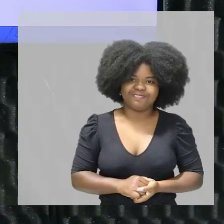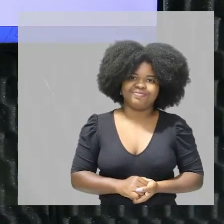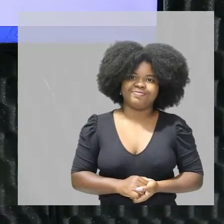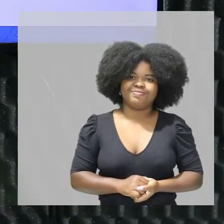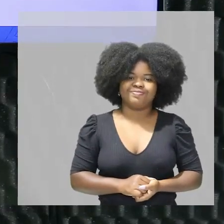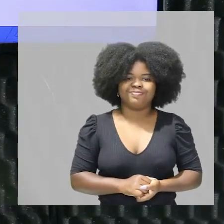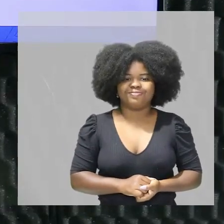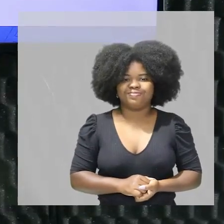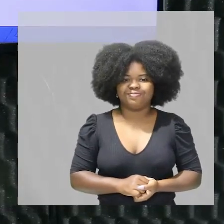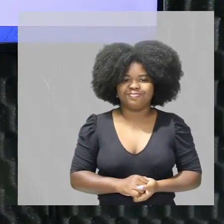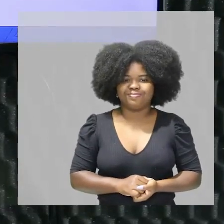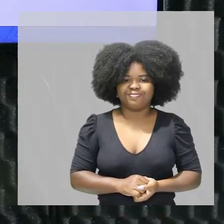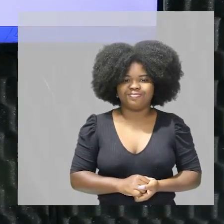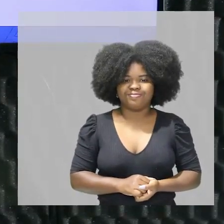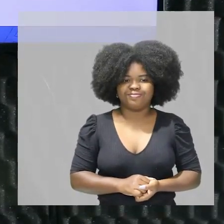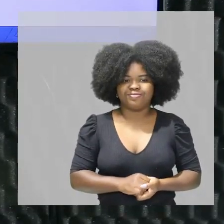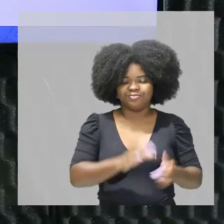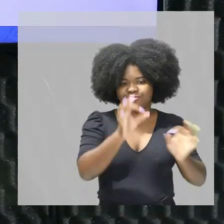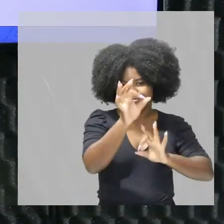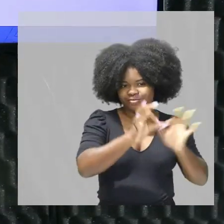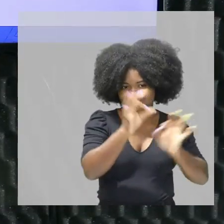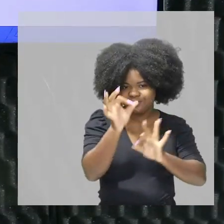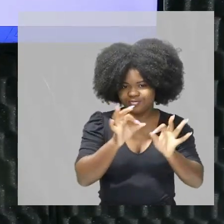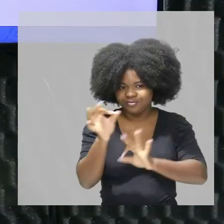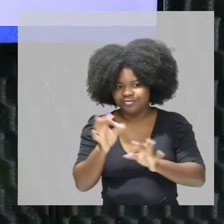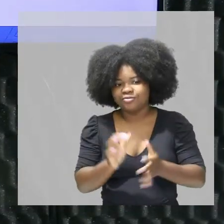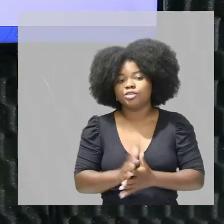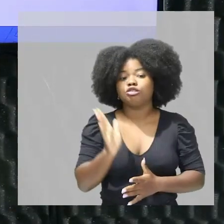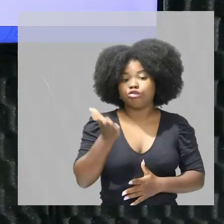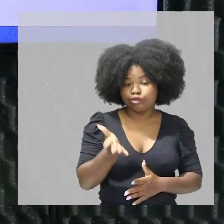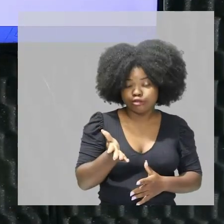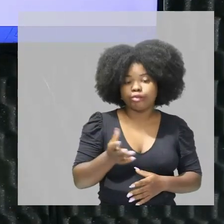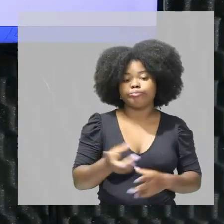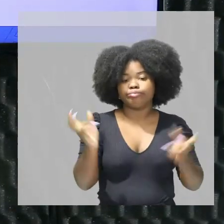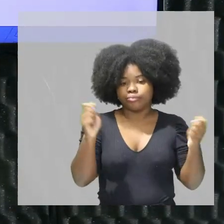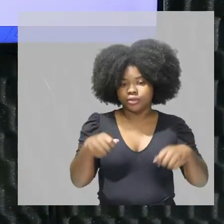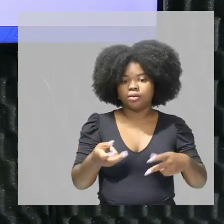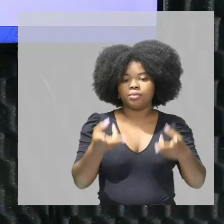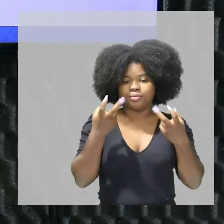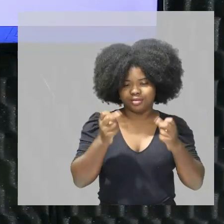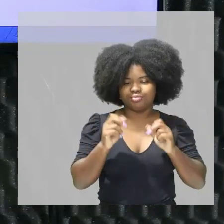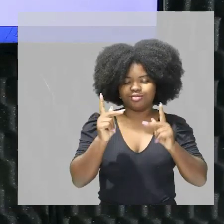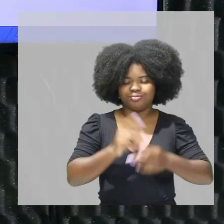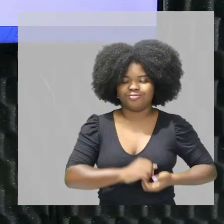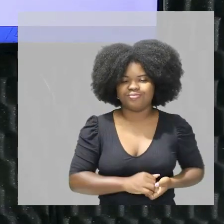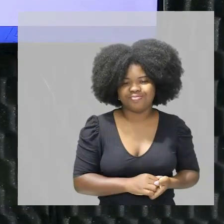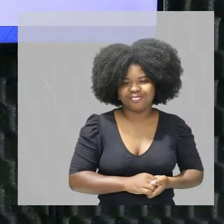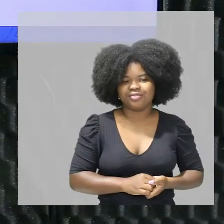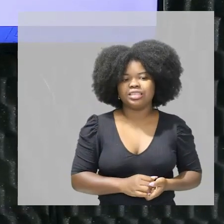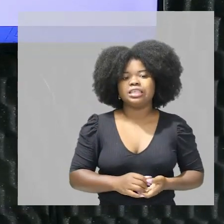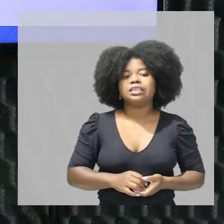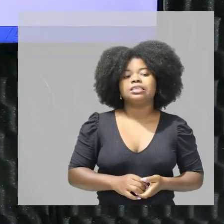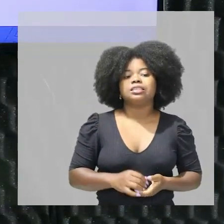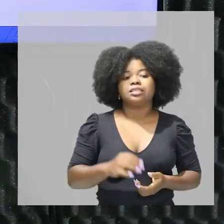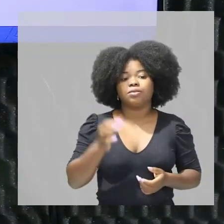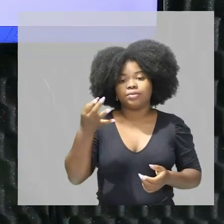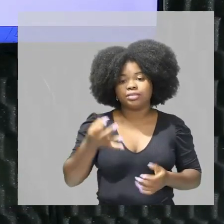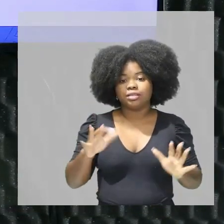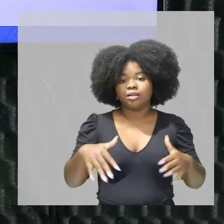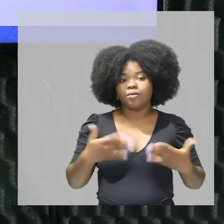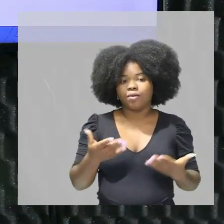eletricidade Ok a formulação do argumento já Te indica que só assim como a indução então assinale para você